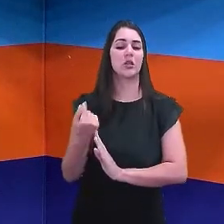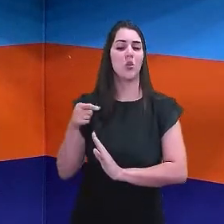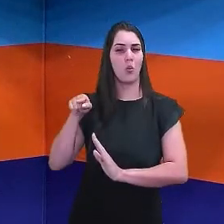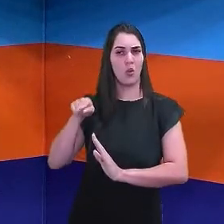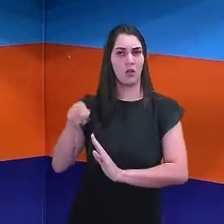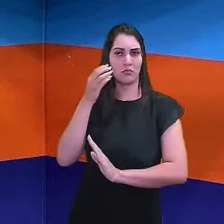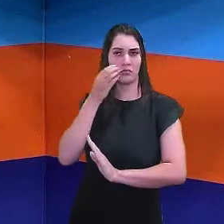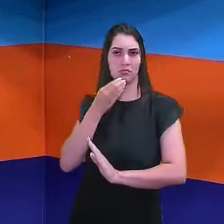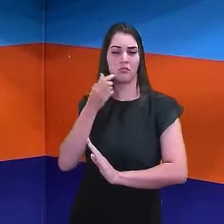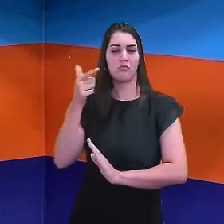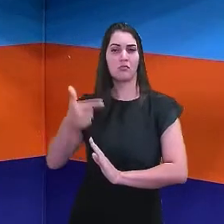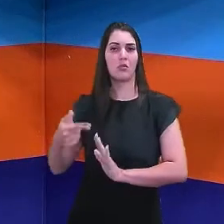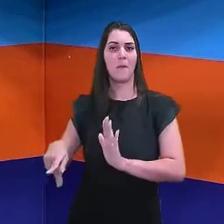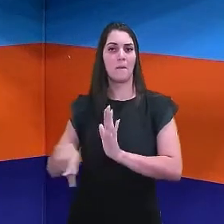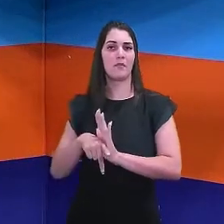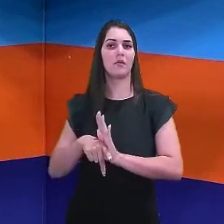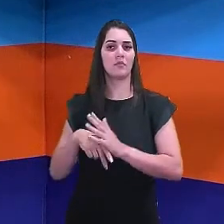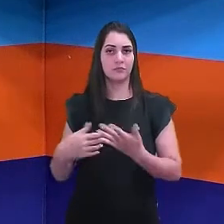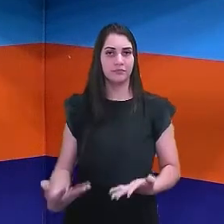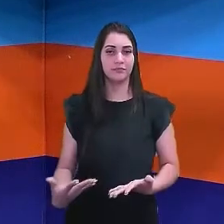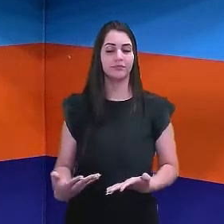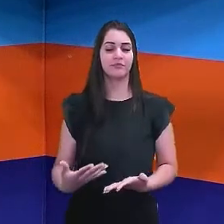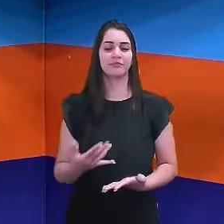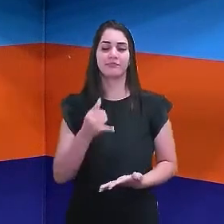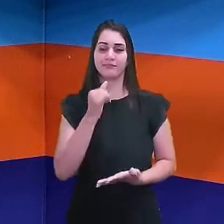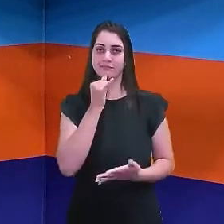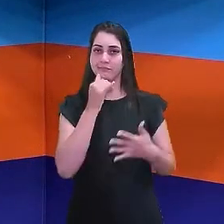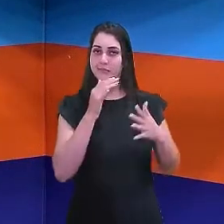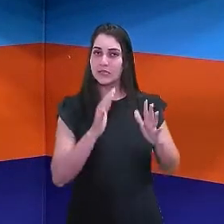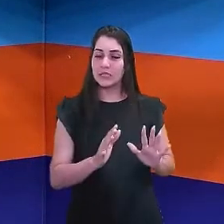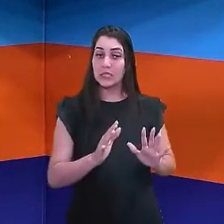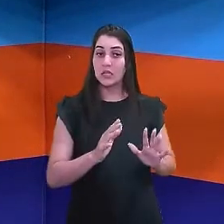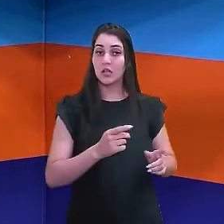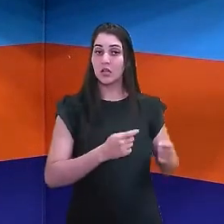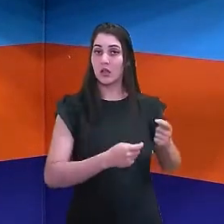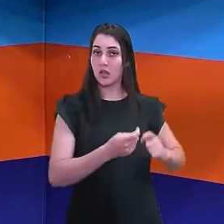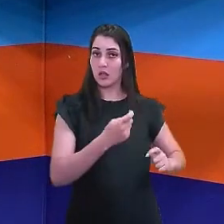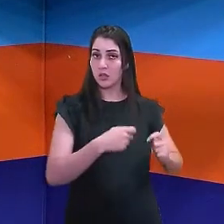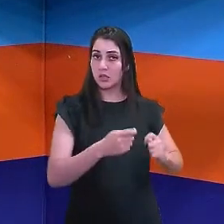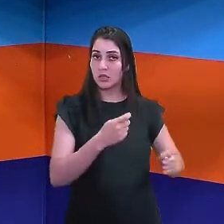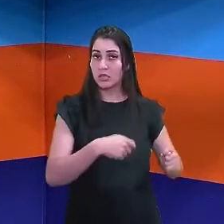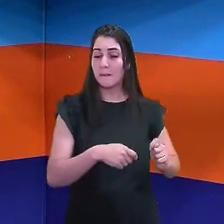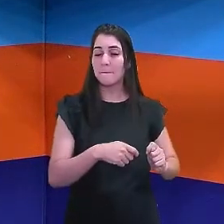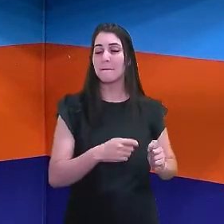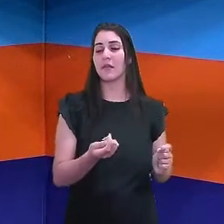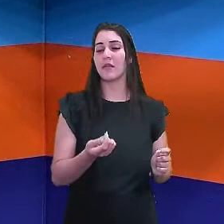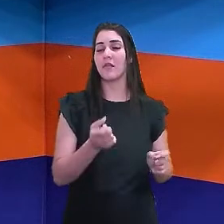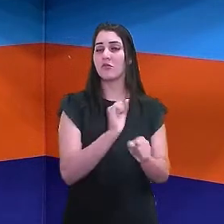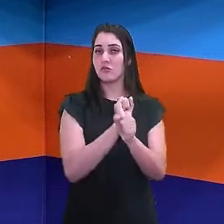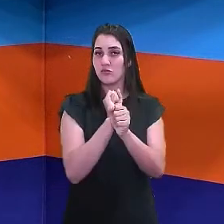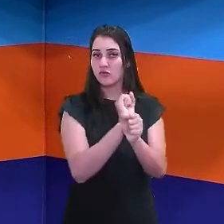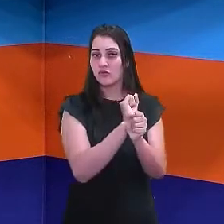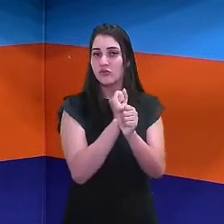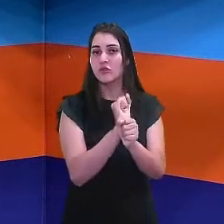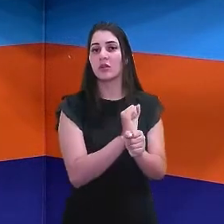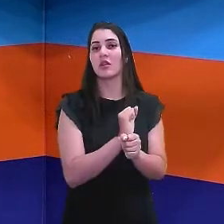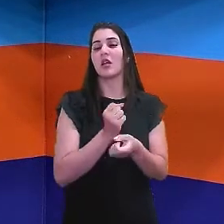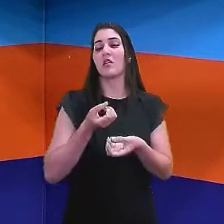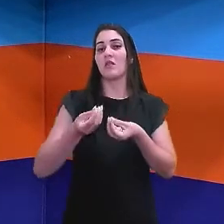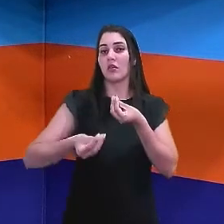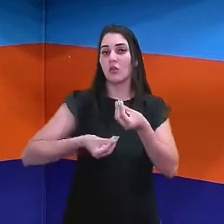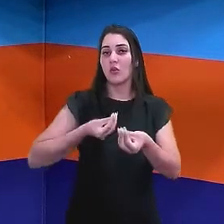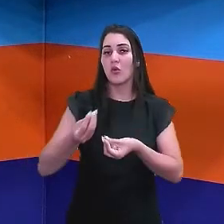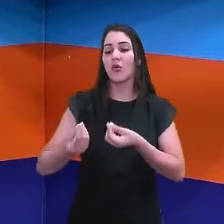próprio, ou seja, tanto a economia escravocrata como a